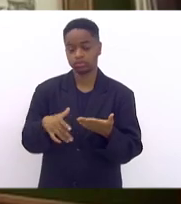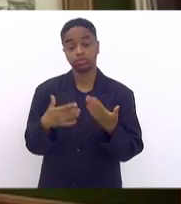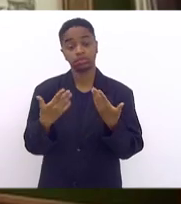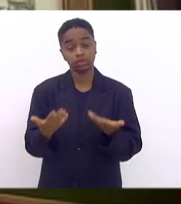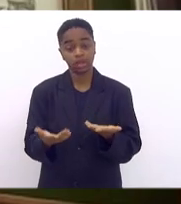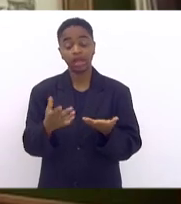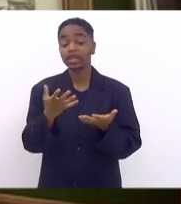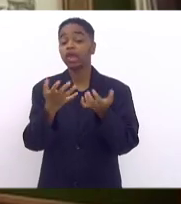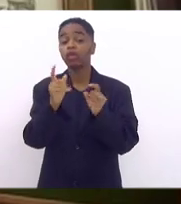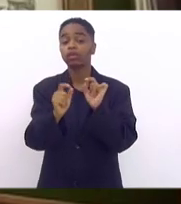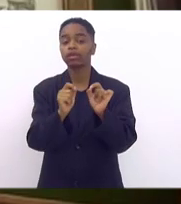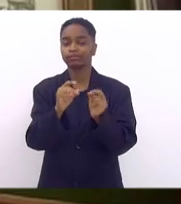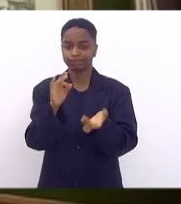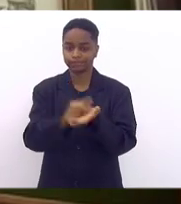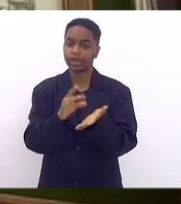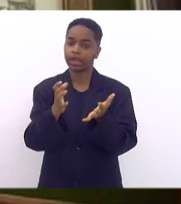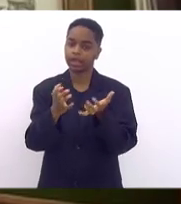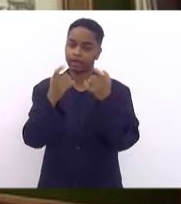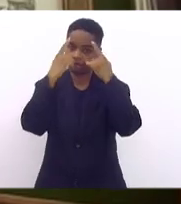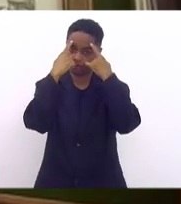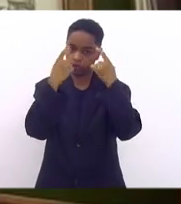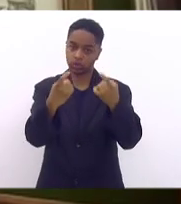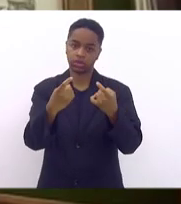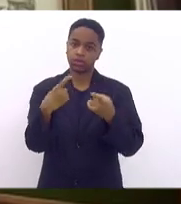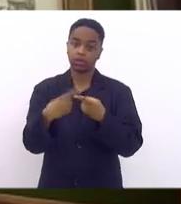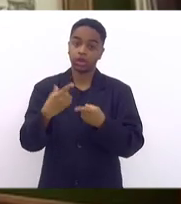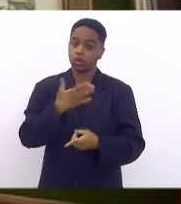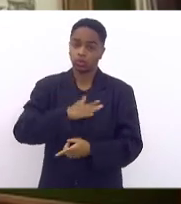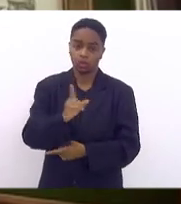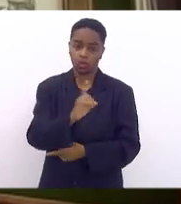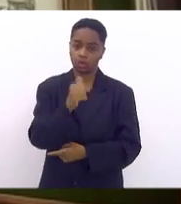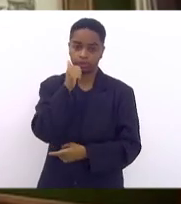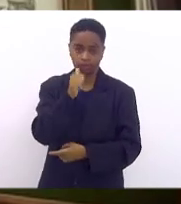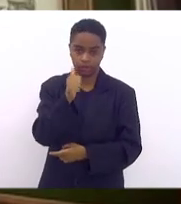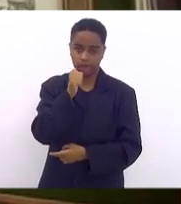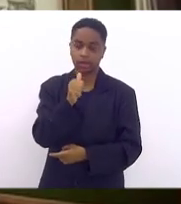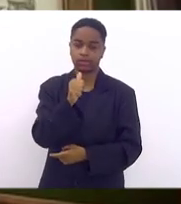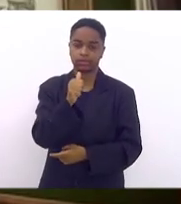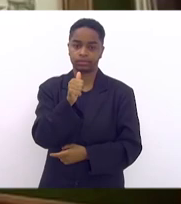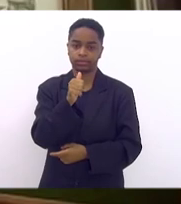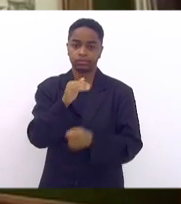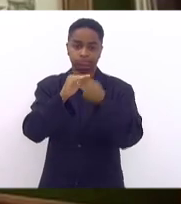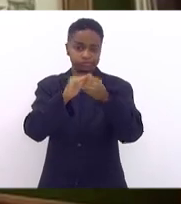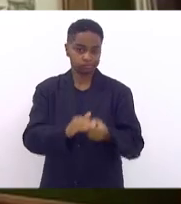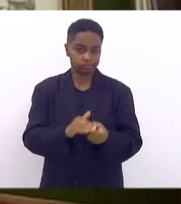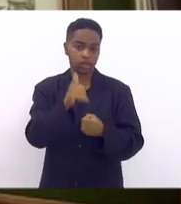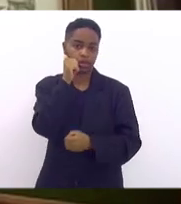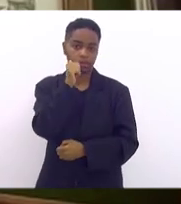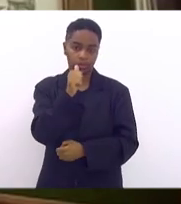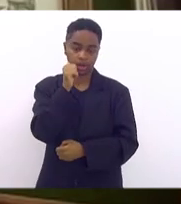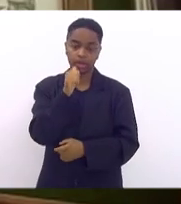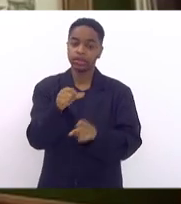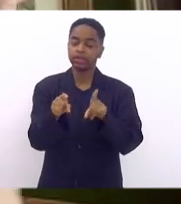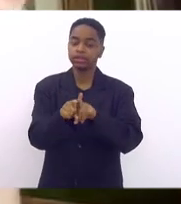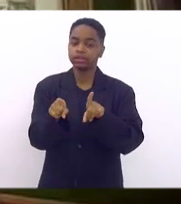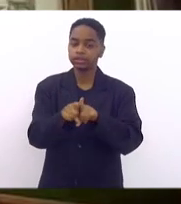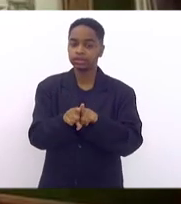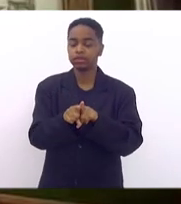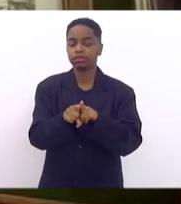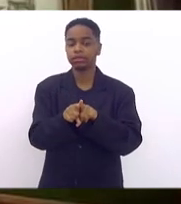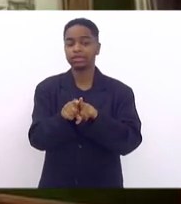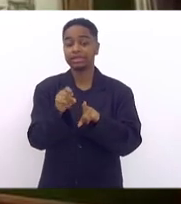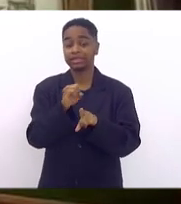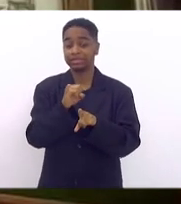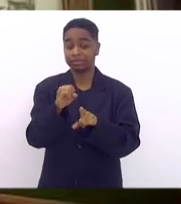Eles querem violência. Eles querem... Eles não gostam de mulheres, eles são misóginos. E se eles entendem